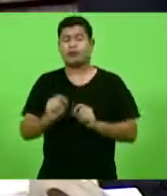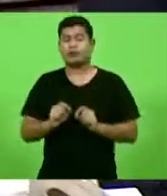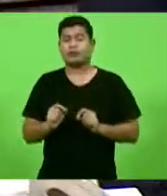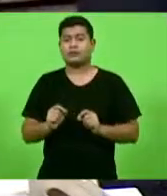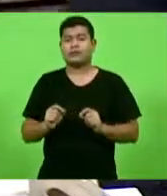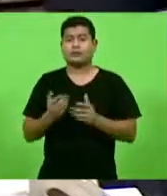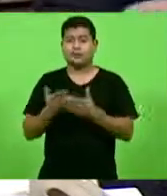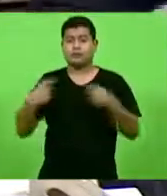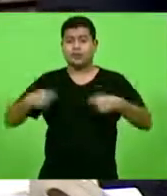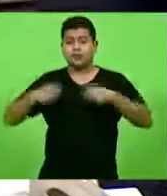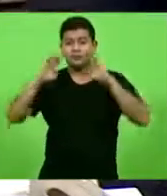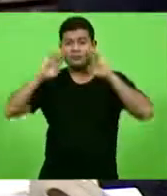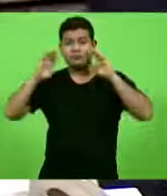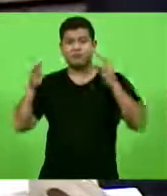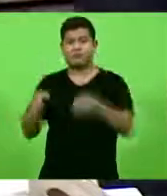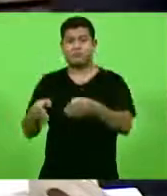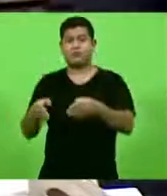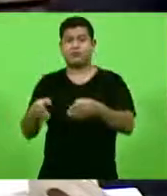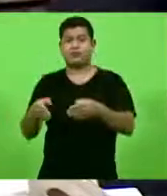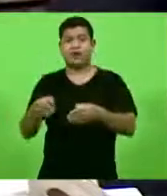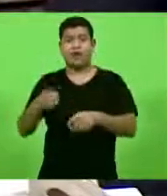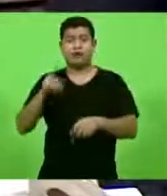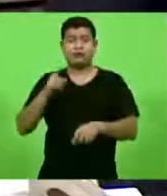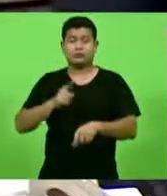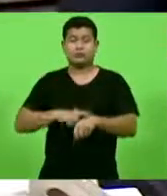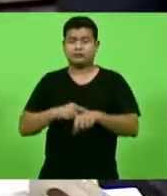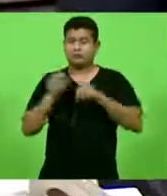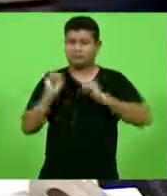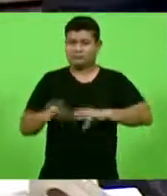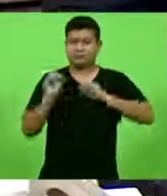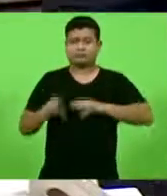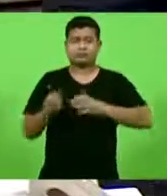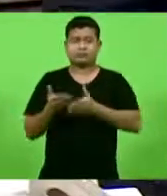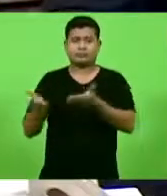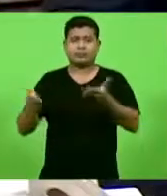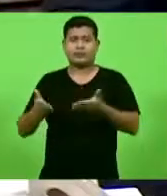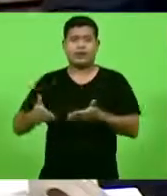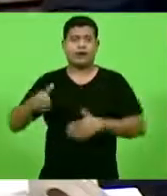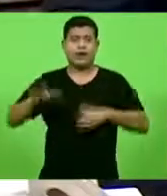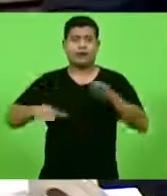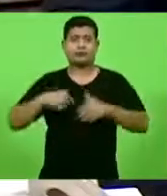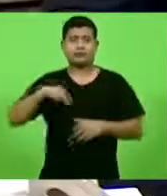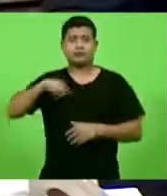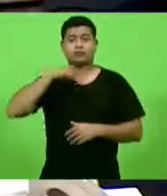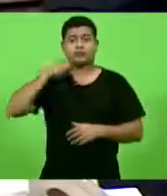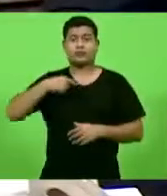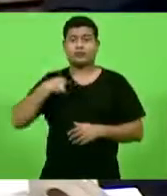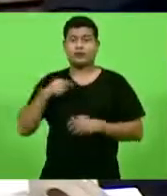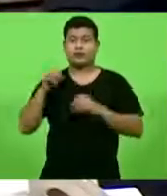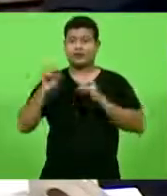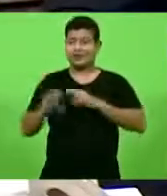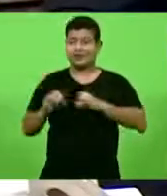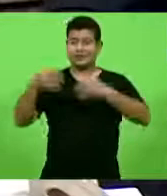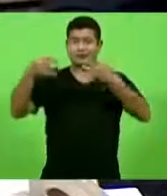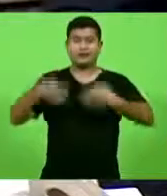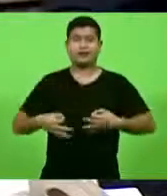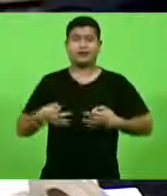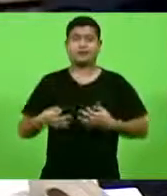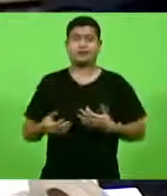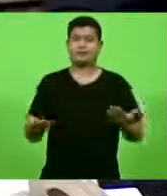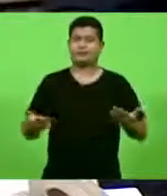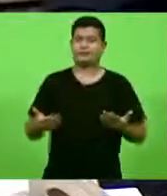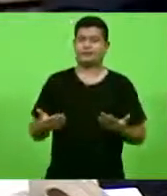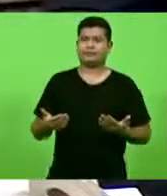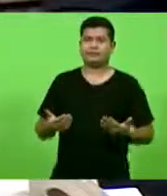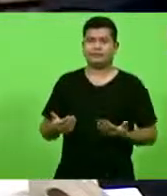a nossa energia, o nosso tempo, a ensinar aquilo que nós não estamos conseguindo ensinar direito. Aí é curioso, nós não fazemos o